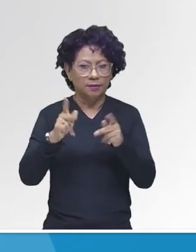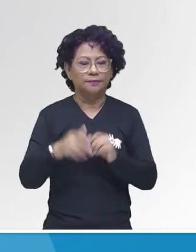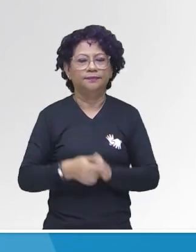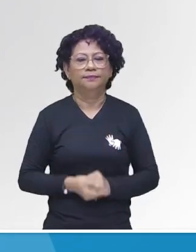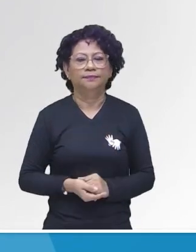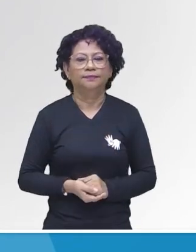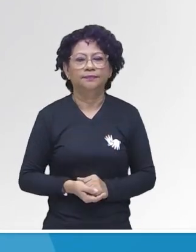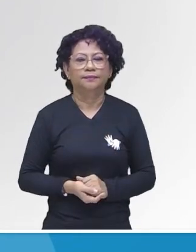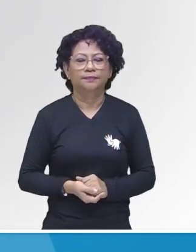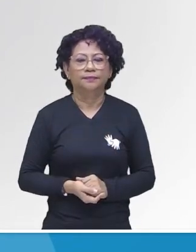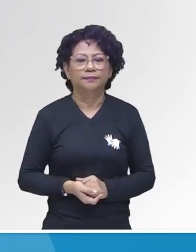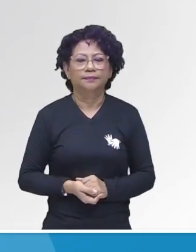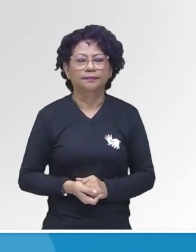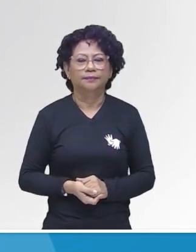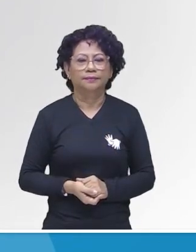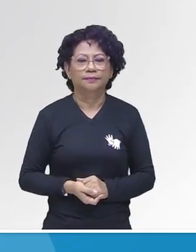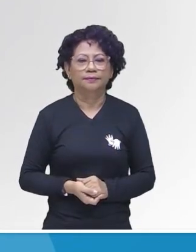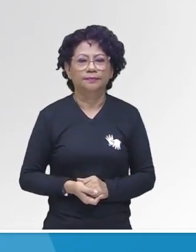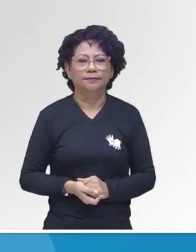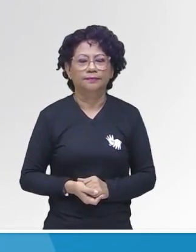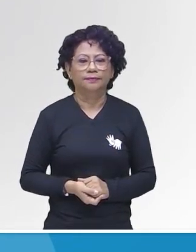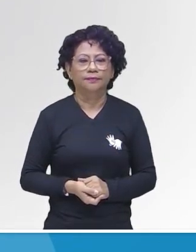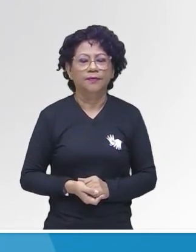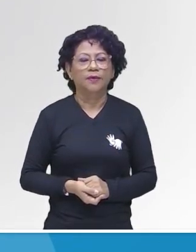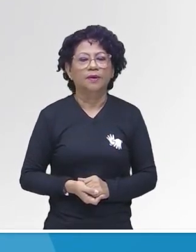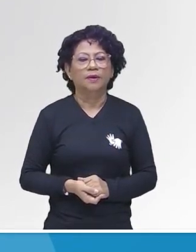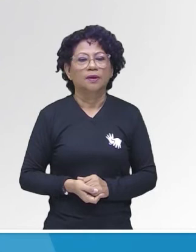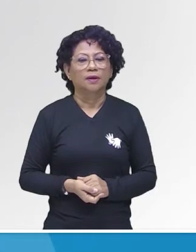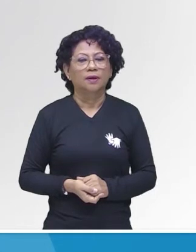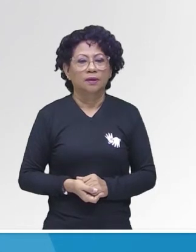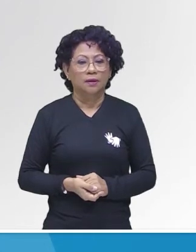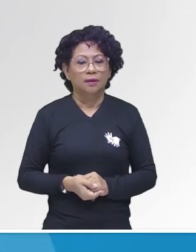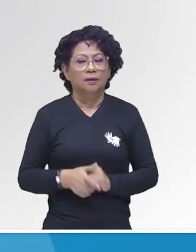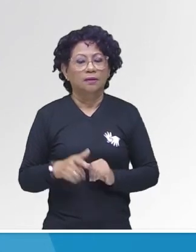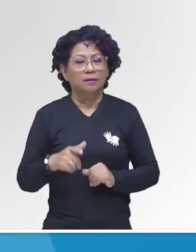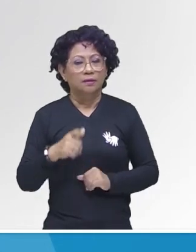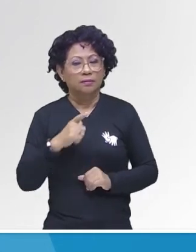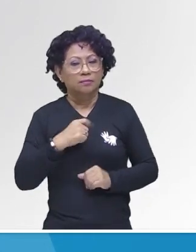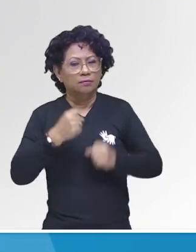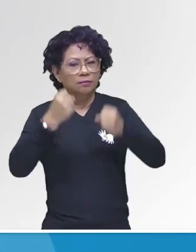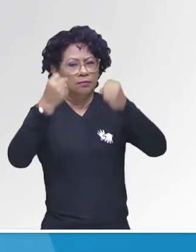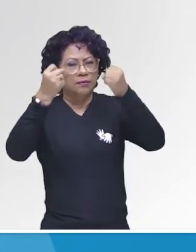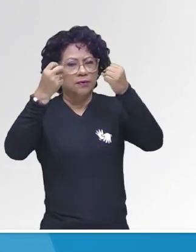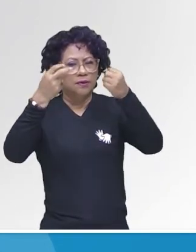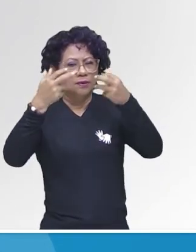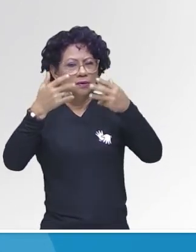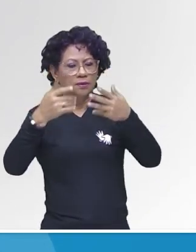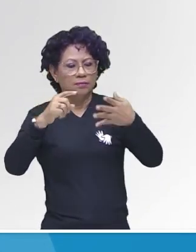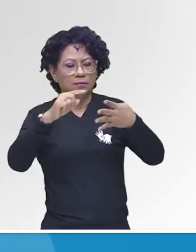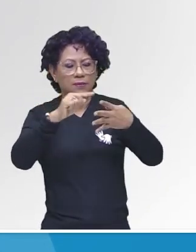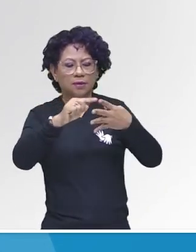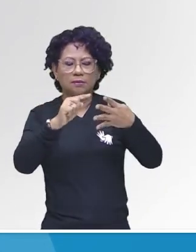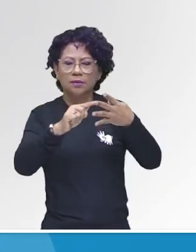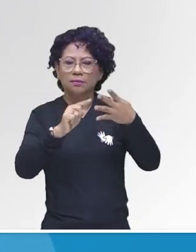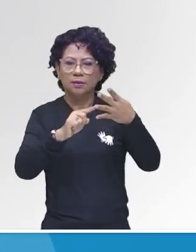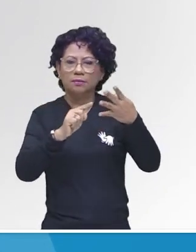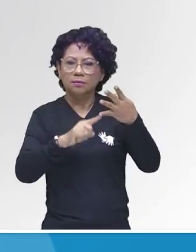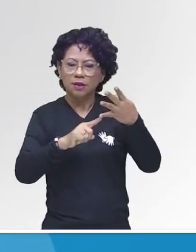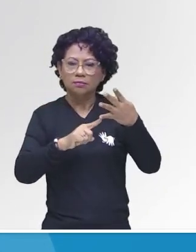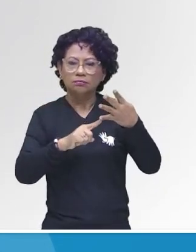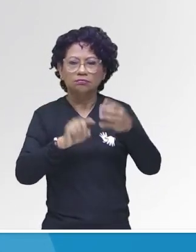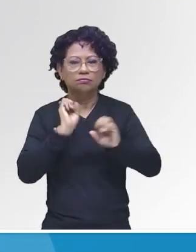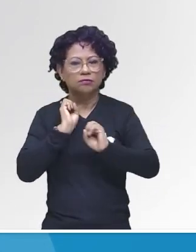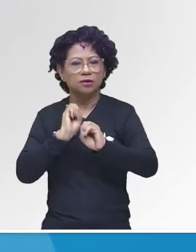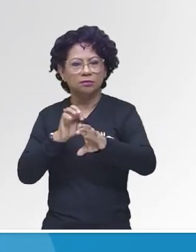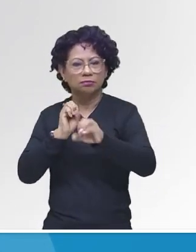Ok? Muito bem, então nós temos aí então todas as situações que foram trabalhadas